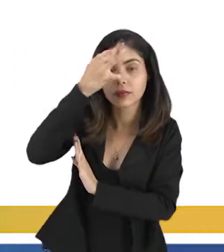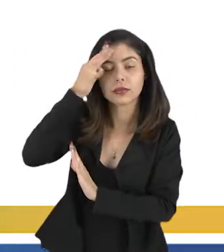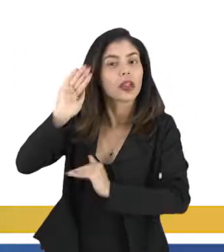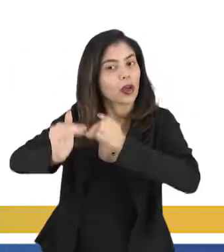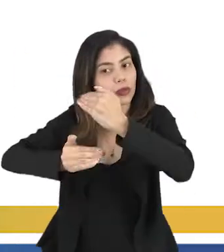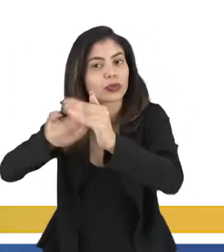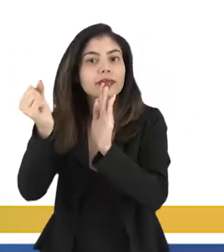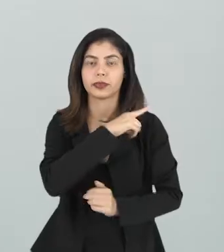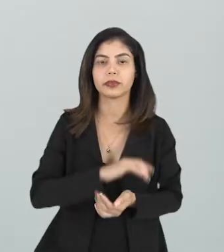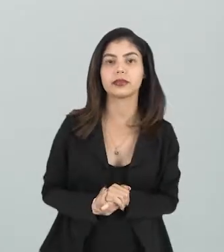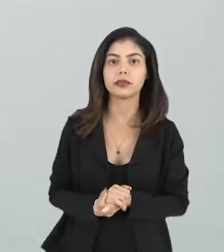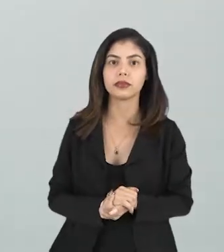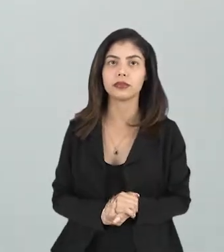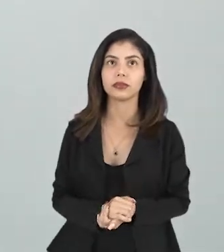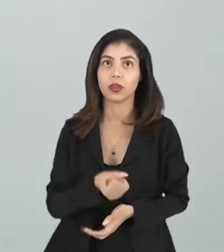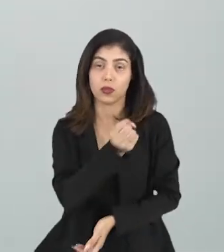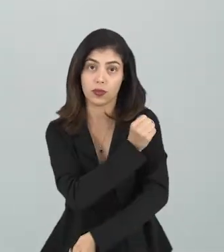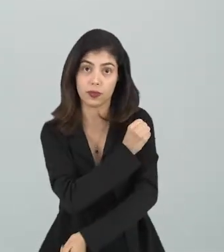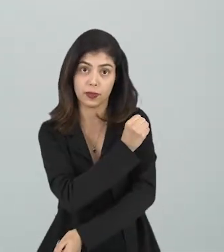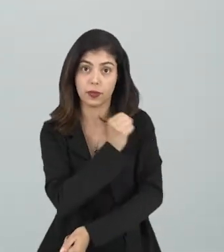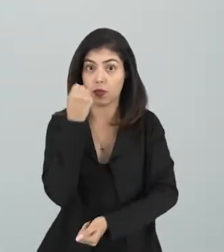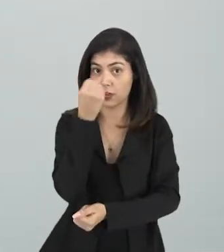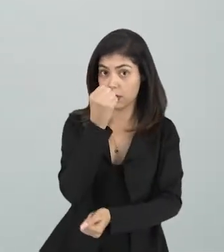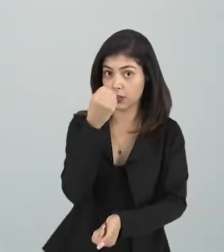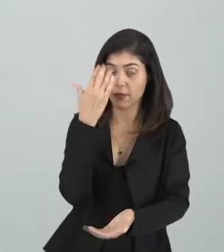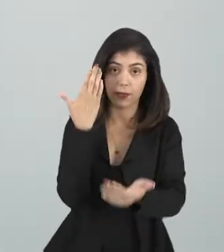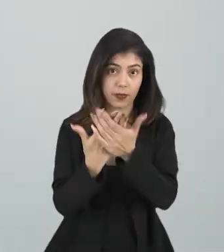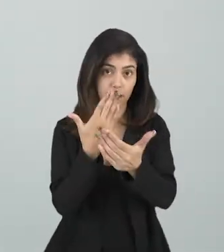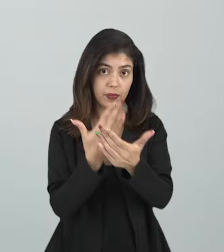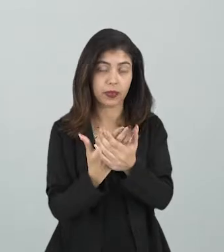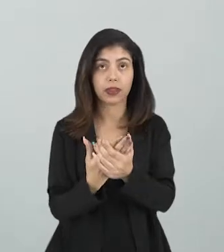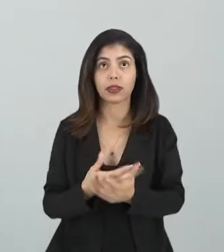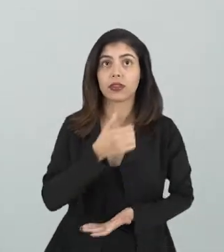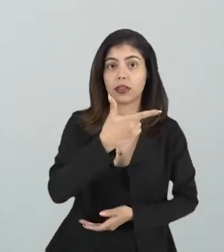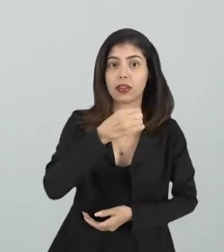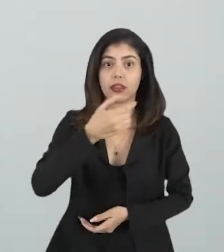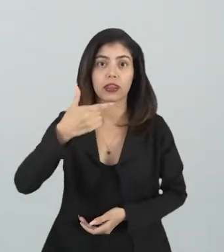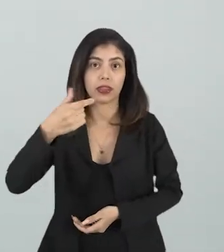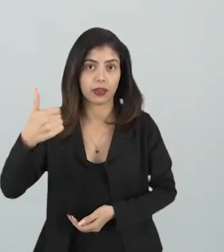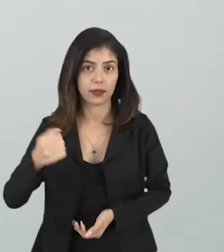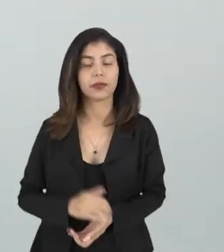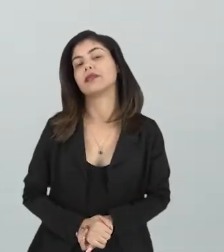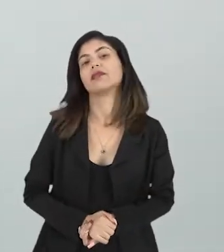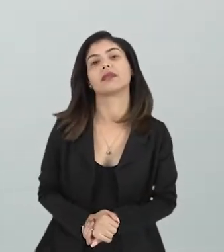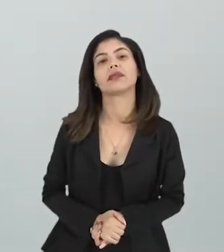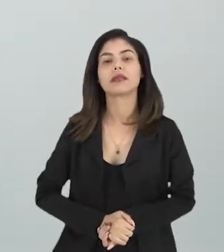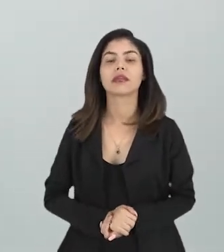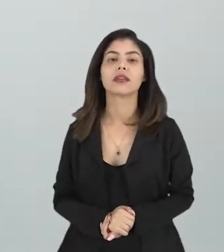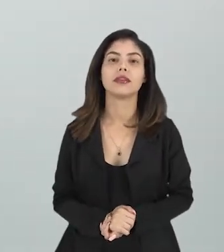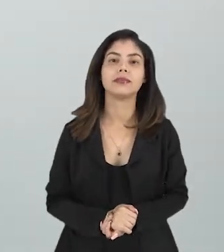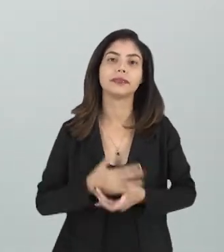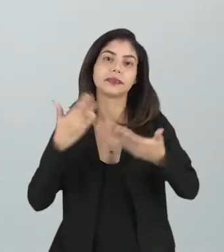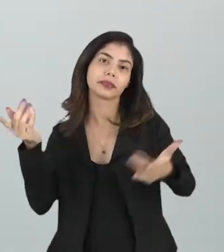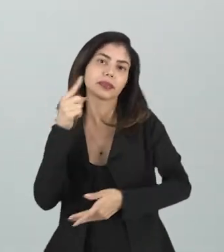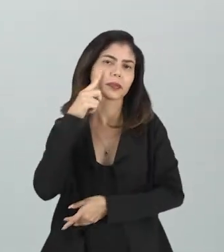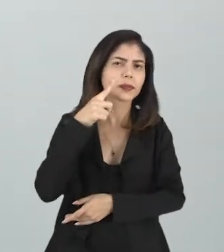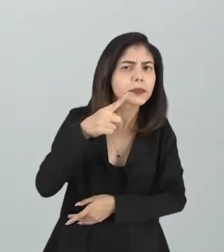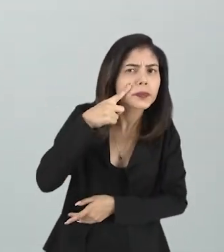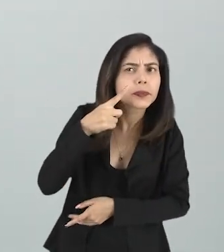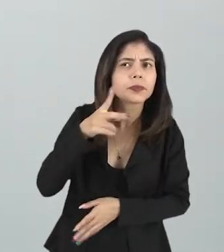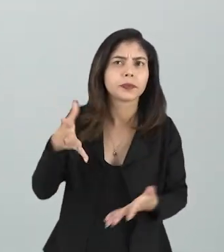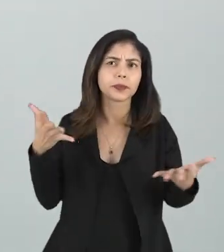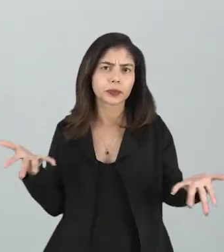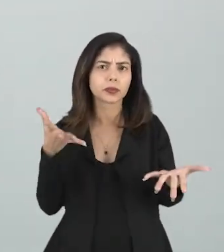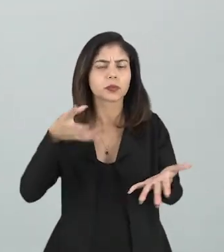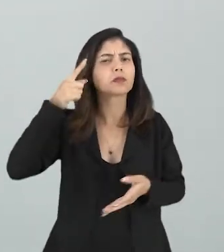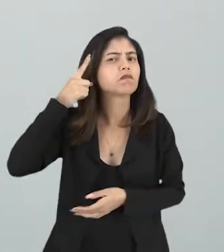filosofia ao longo dos séculos. Estamos na 8ª aula do primeiro bimestre de 2021, tá bom, gente? Então, você já